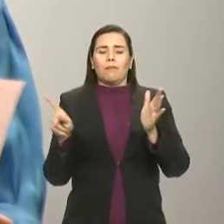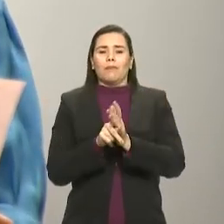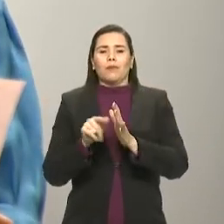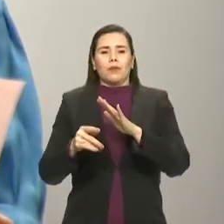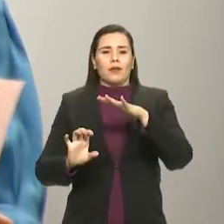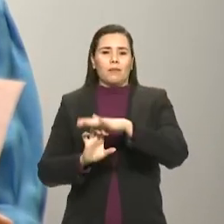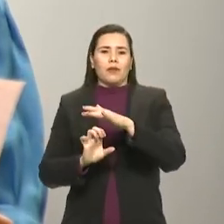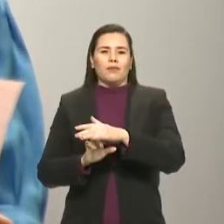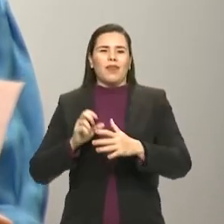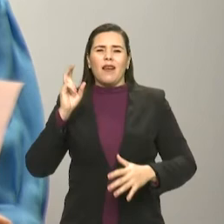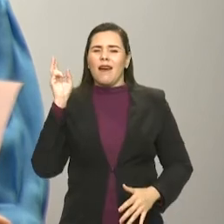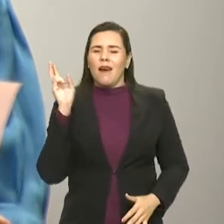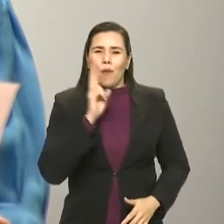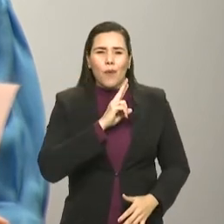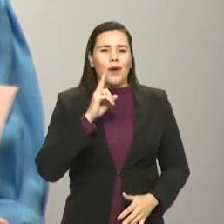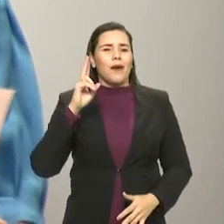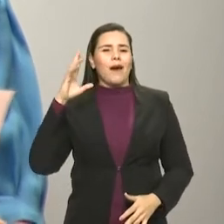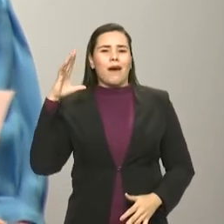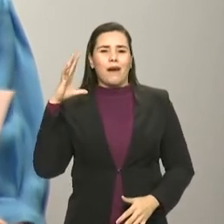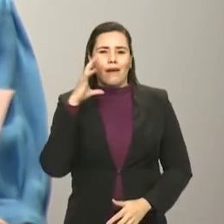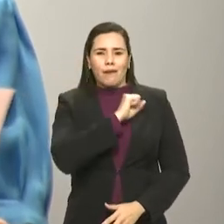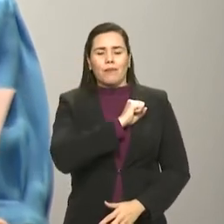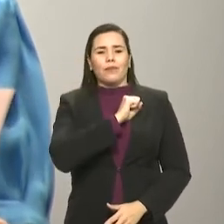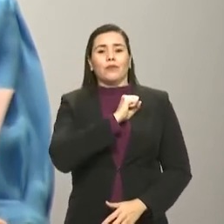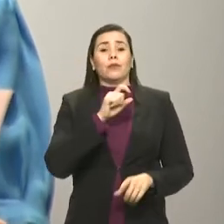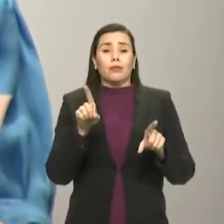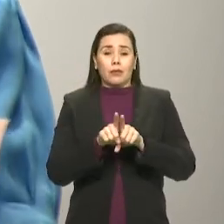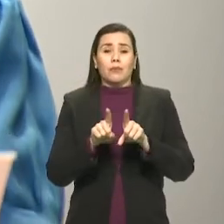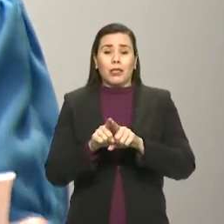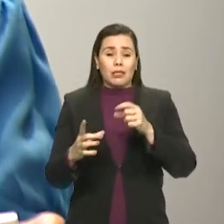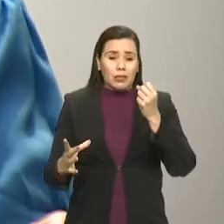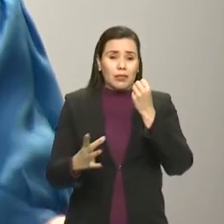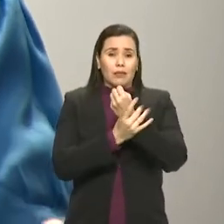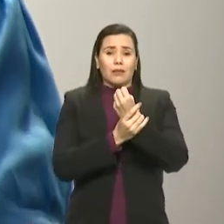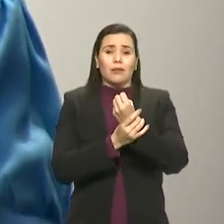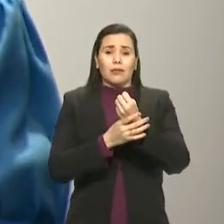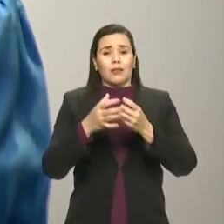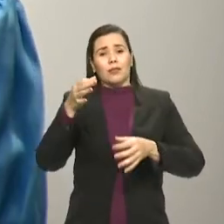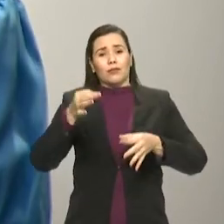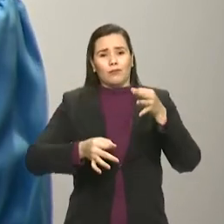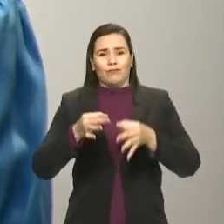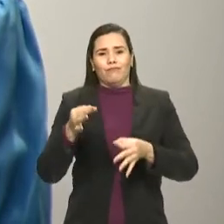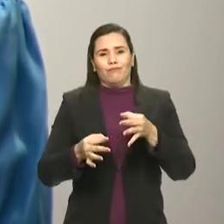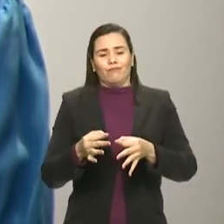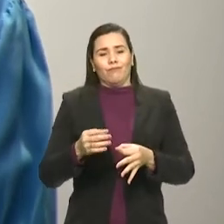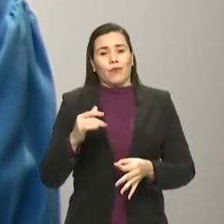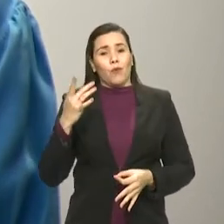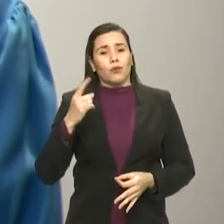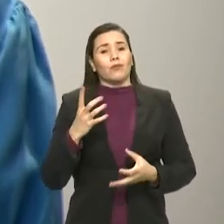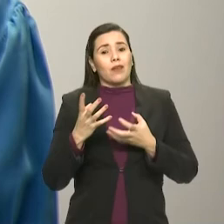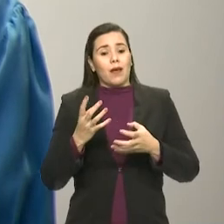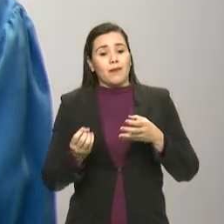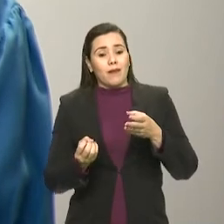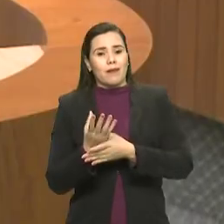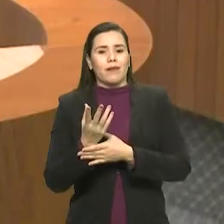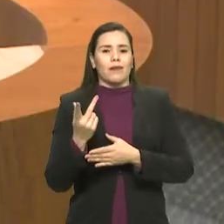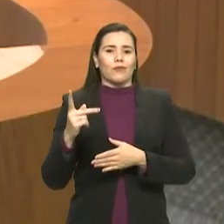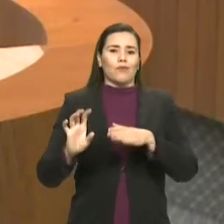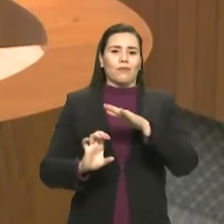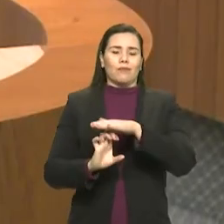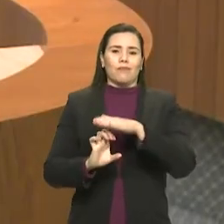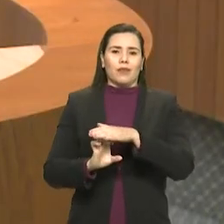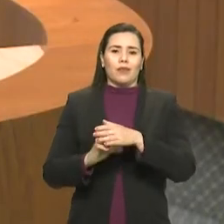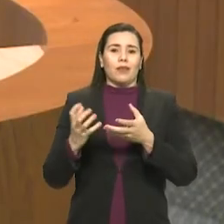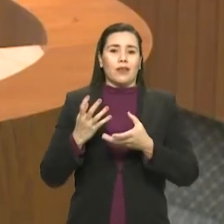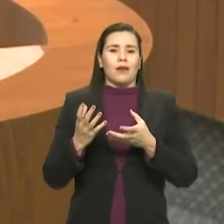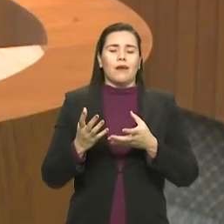rapidez, comodidade e segurança jurídica na abertura de empresas. Portanto,